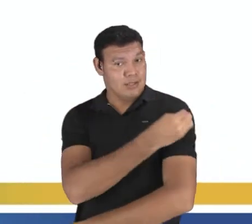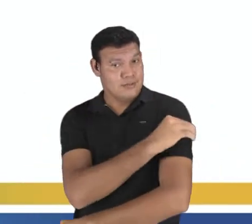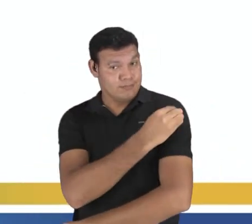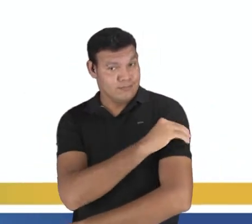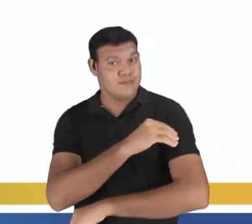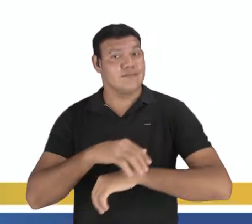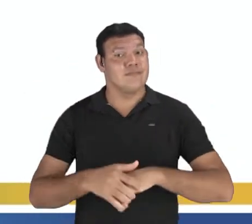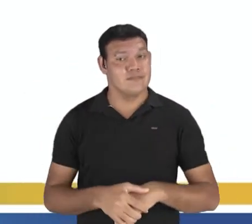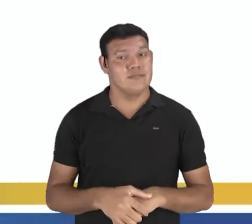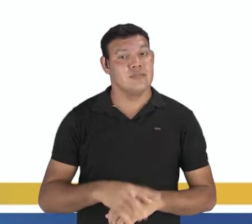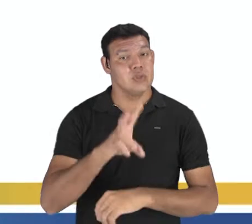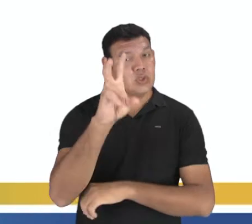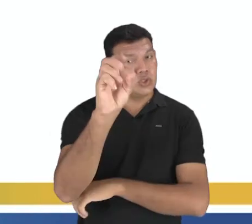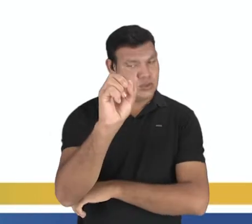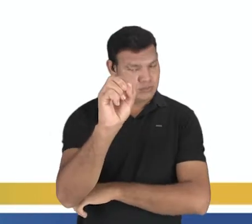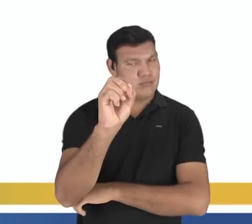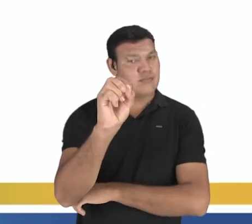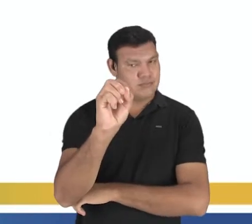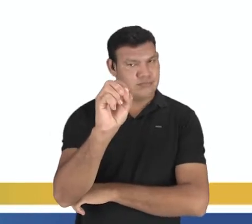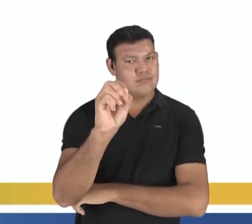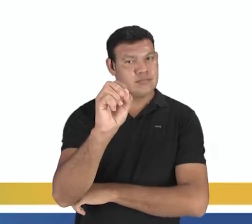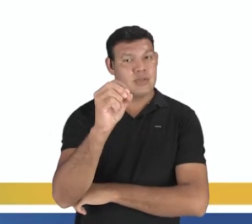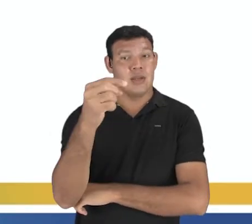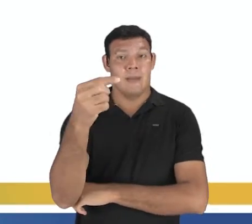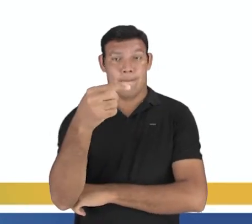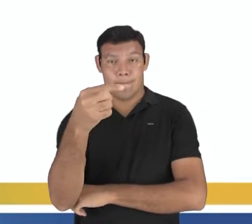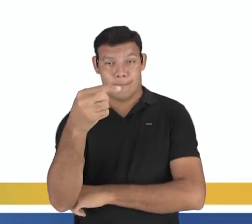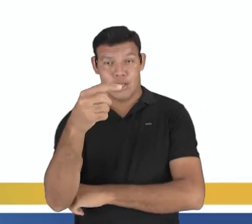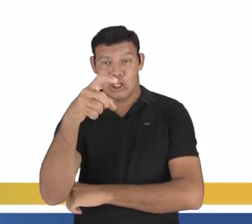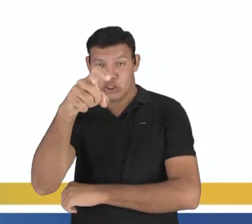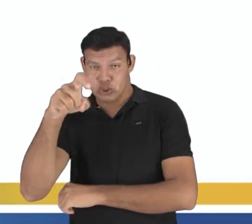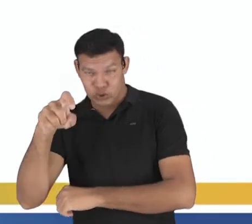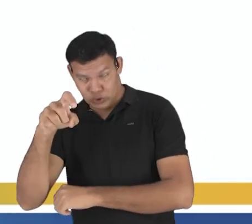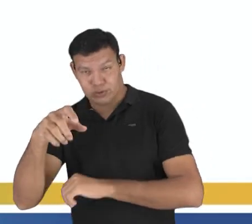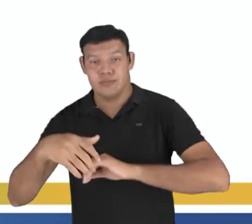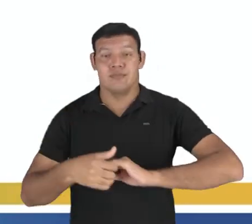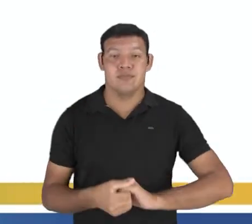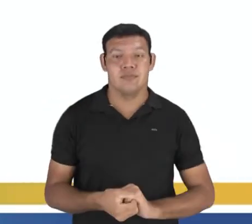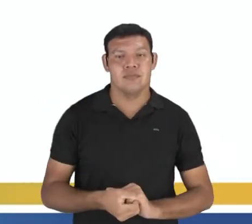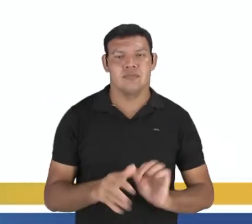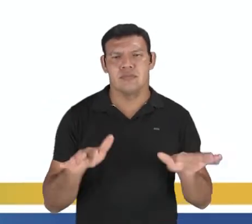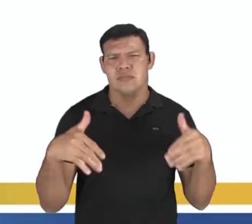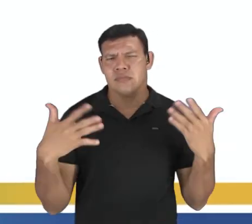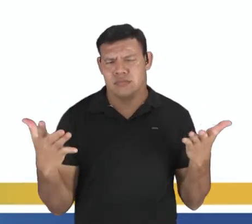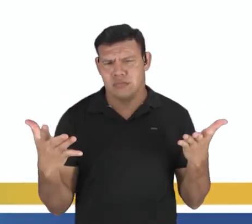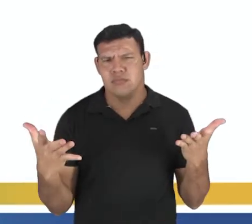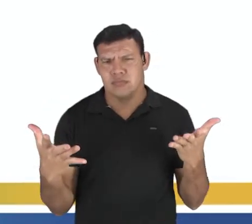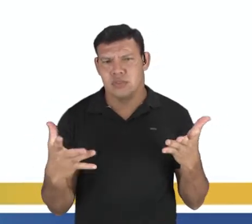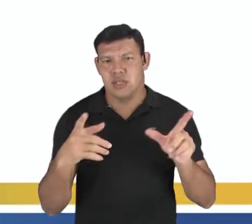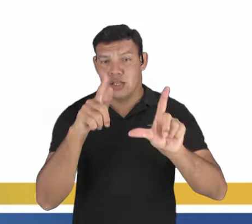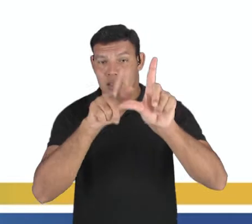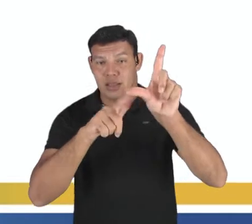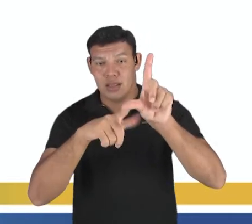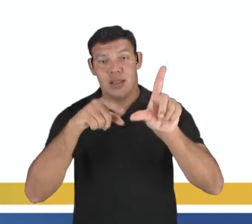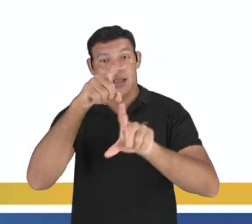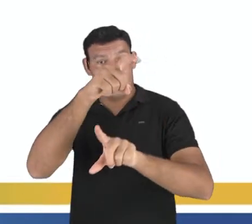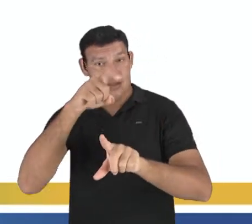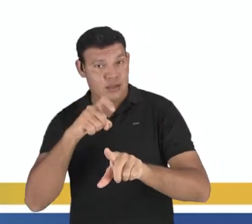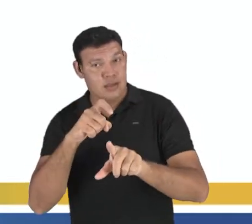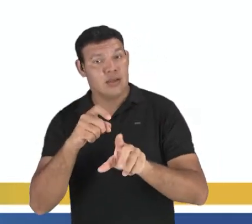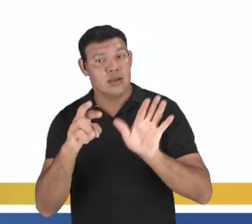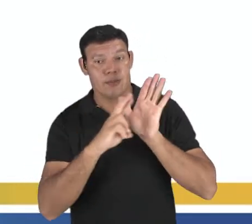representada por 50 menos o X, ou seja, o nosso X aí ele